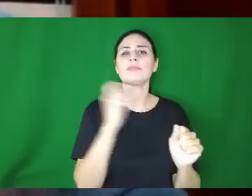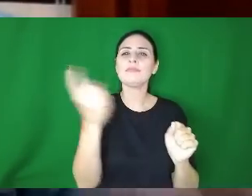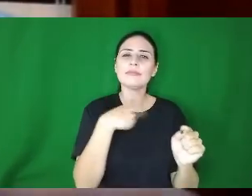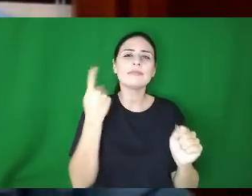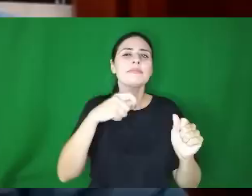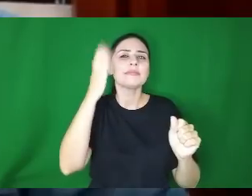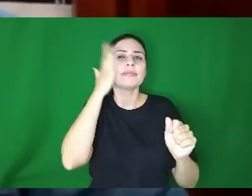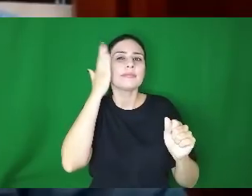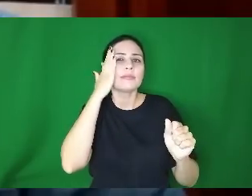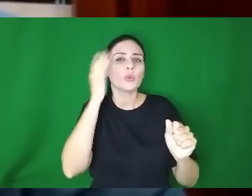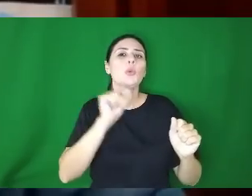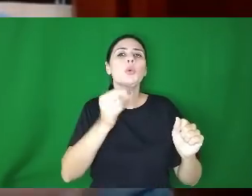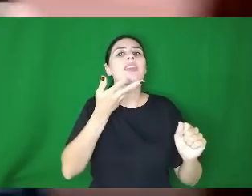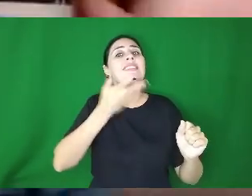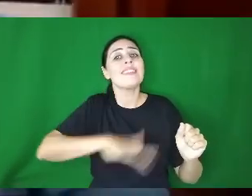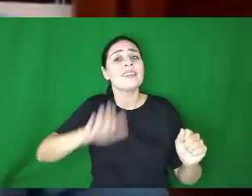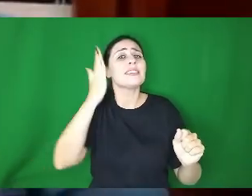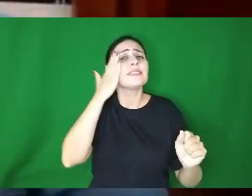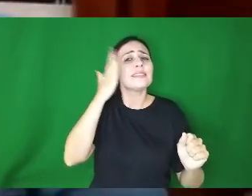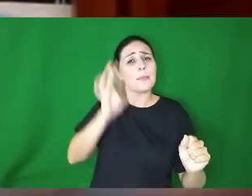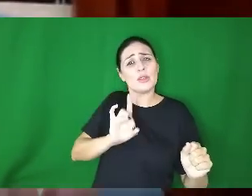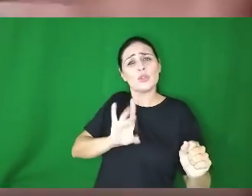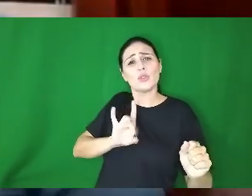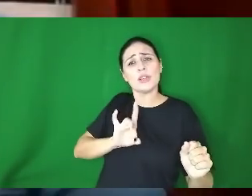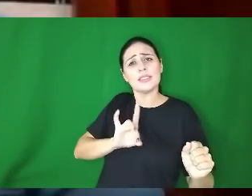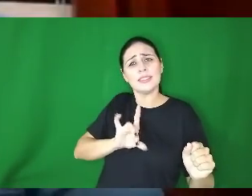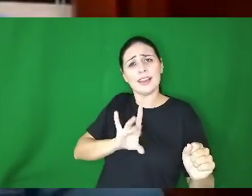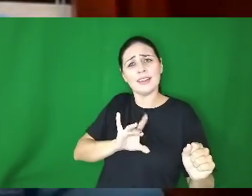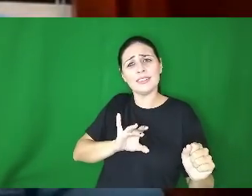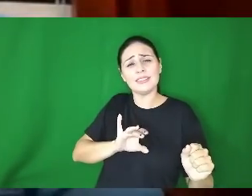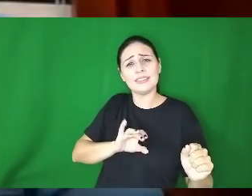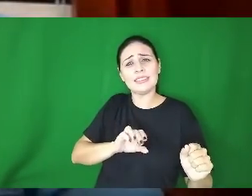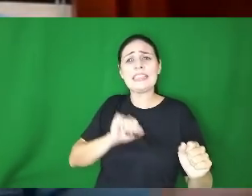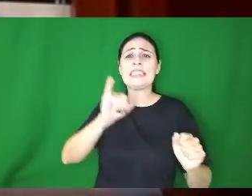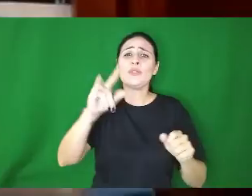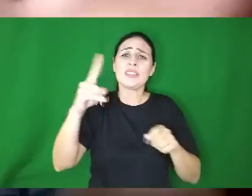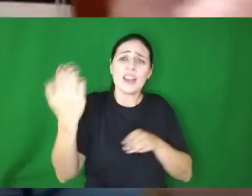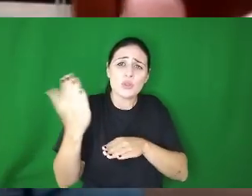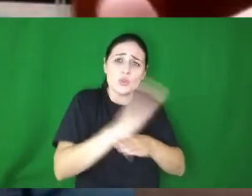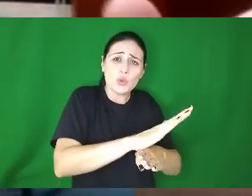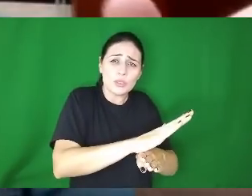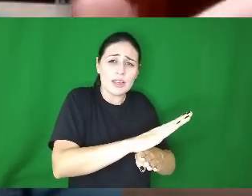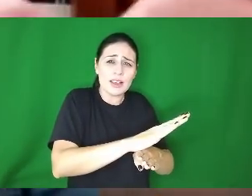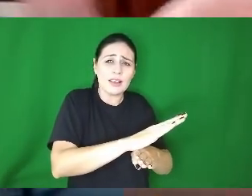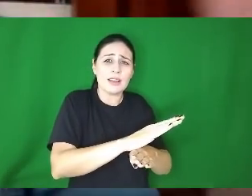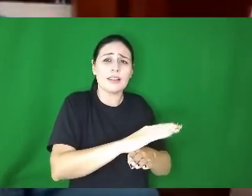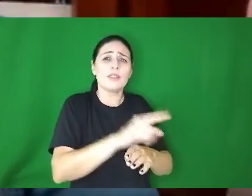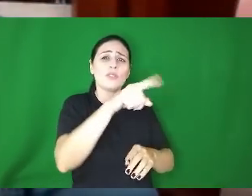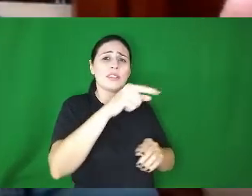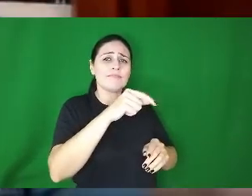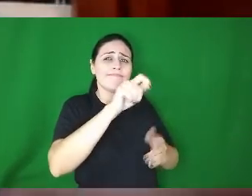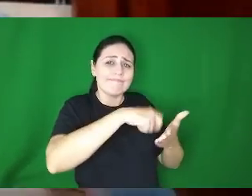gente pode ajudar. Eles fizeram isso, resolveram, foi uma situação tabajara, né, seus problemas acabaram? Não, com certeza